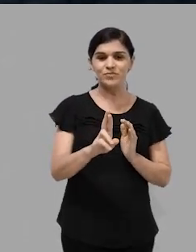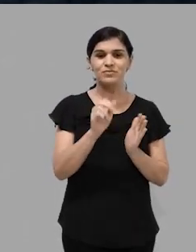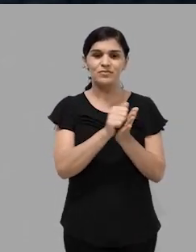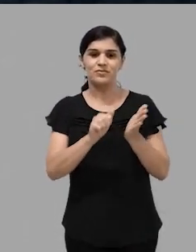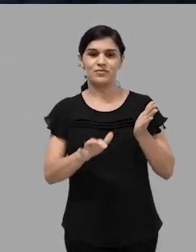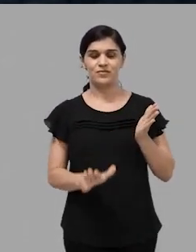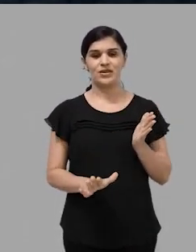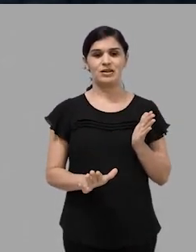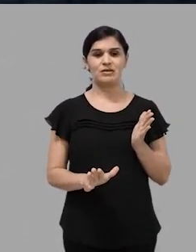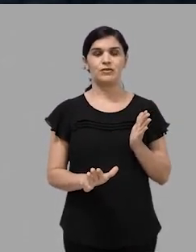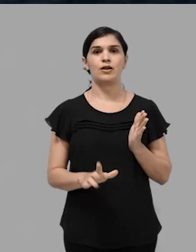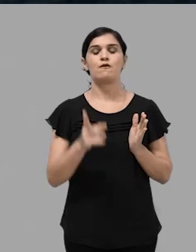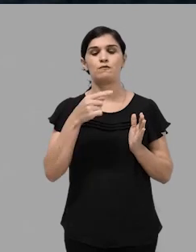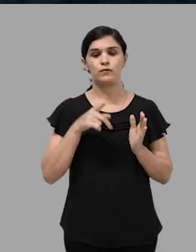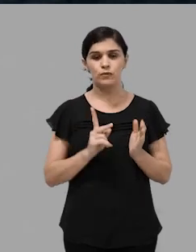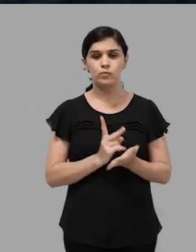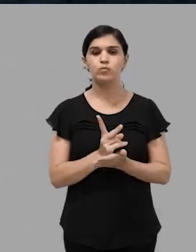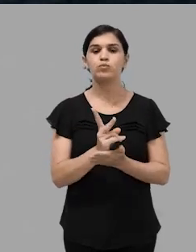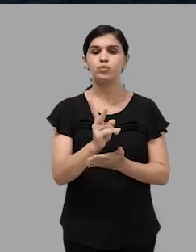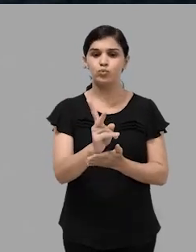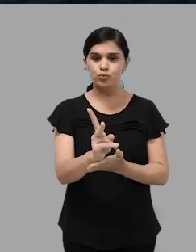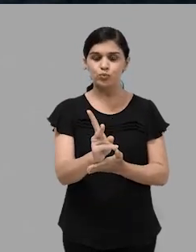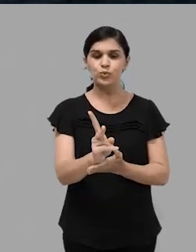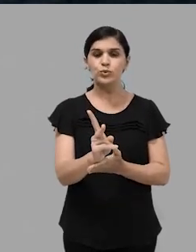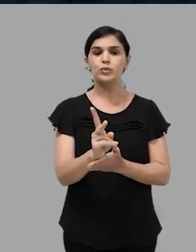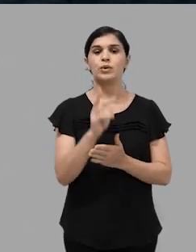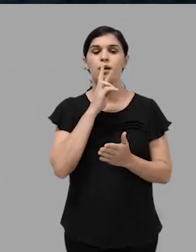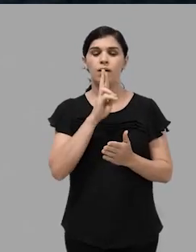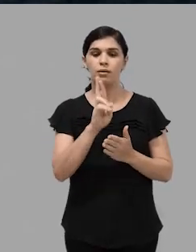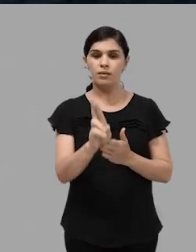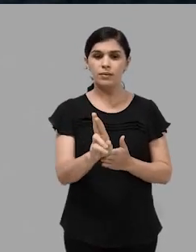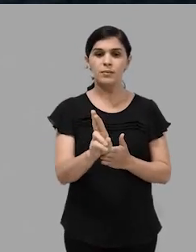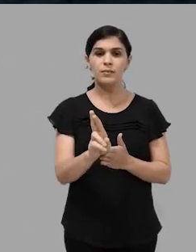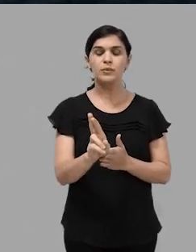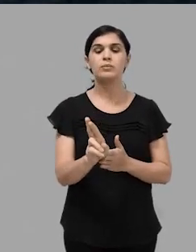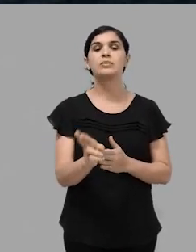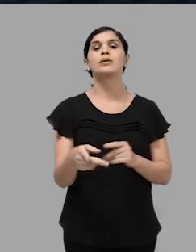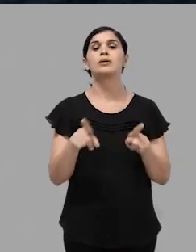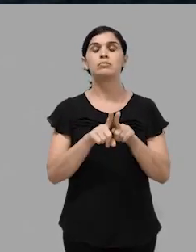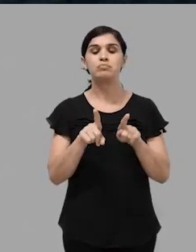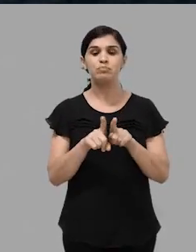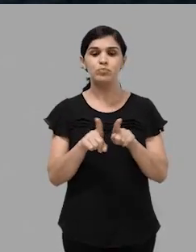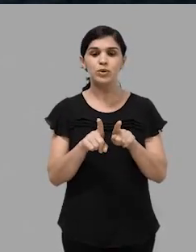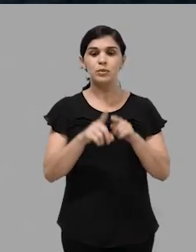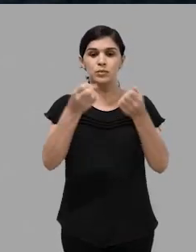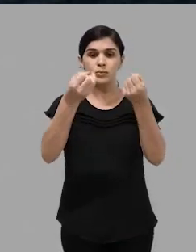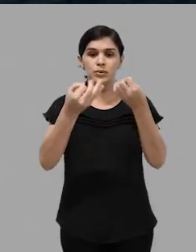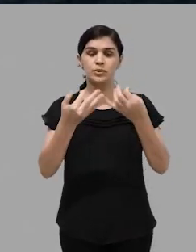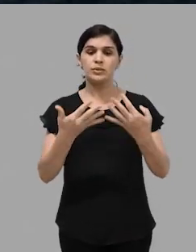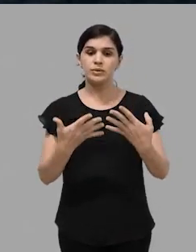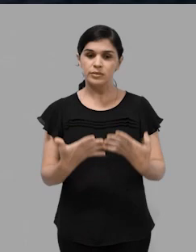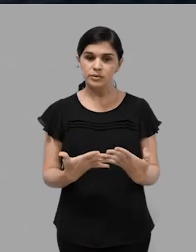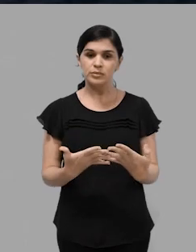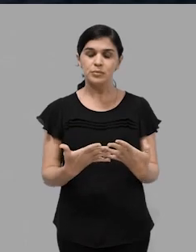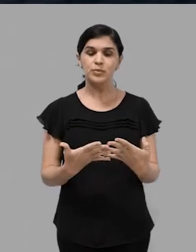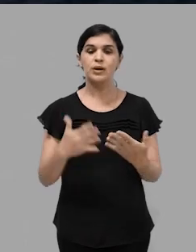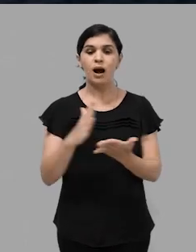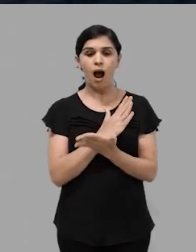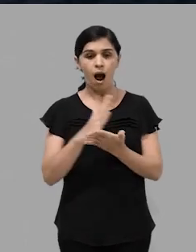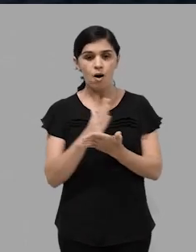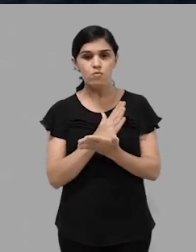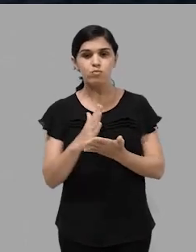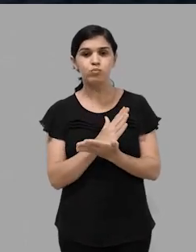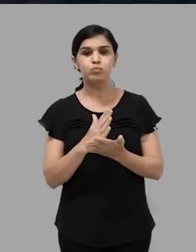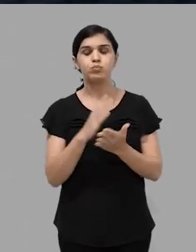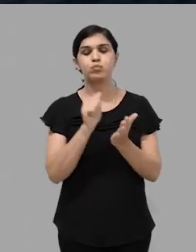acompanhar. Nós vamos passar aqui algumas questões e comentá-las no decorrer da apresentação,